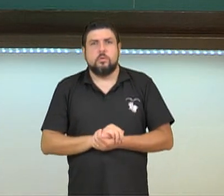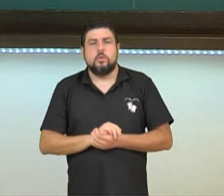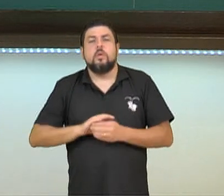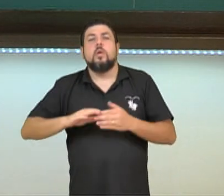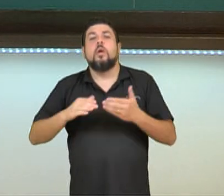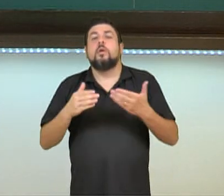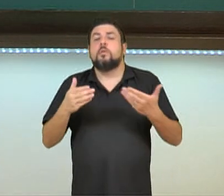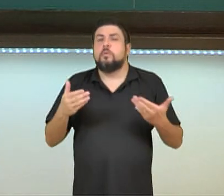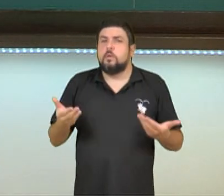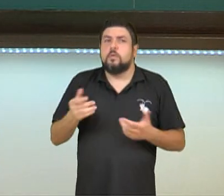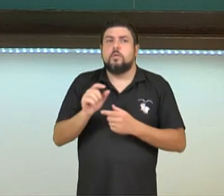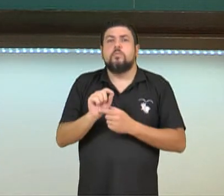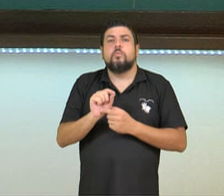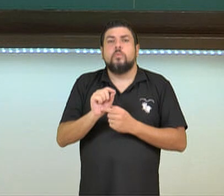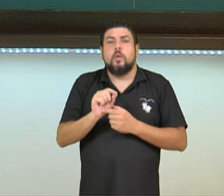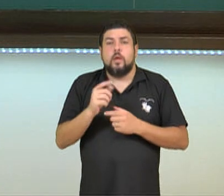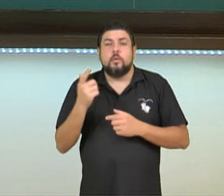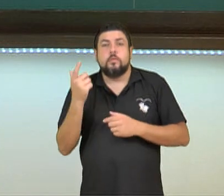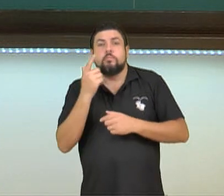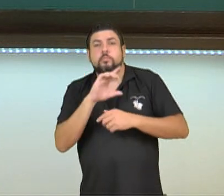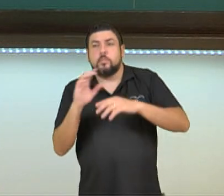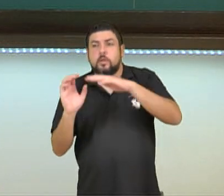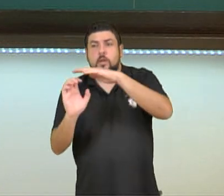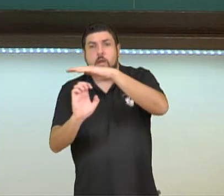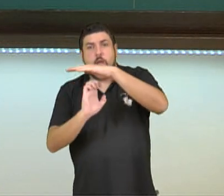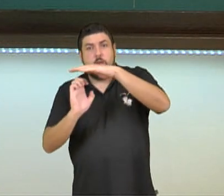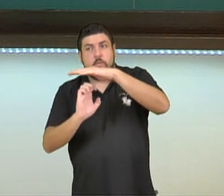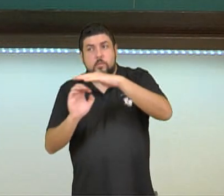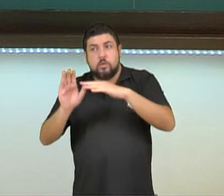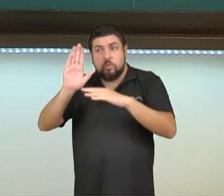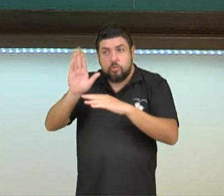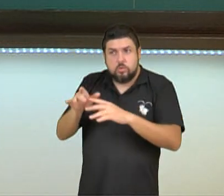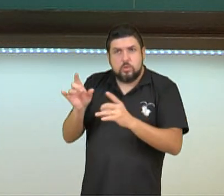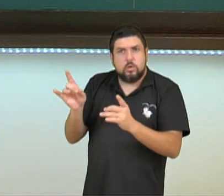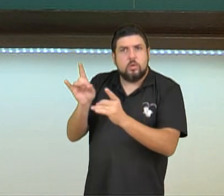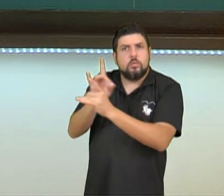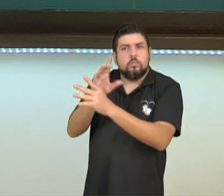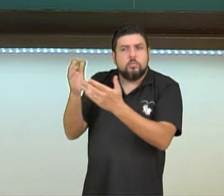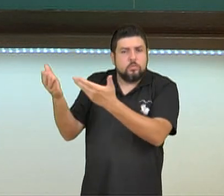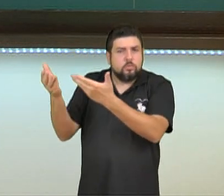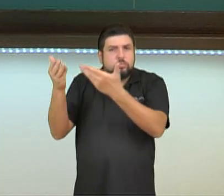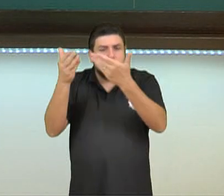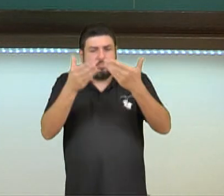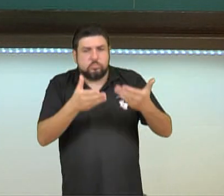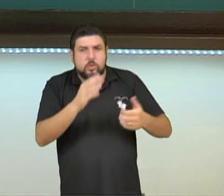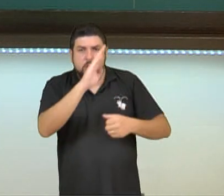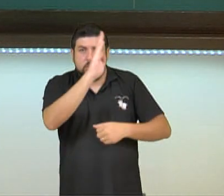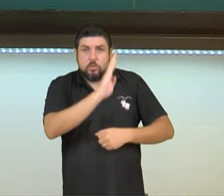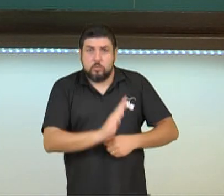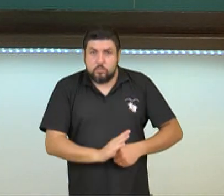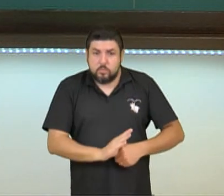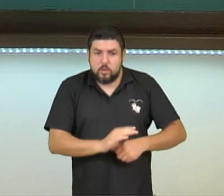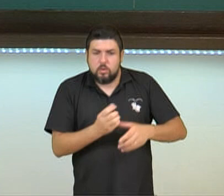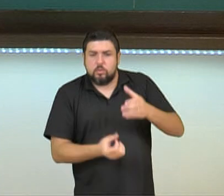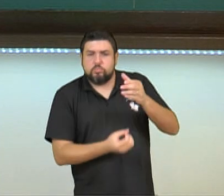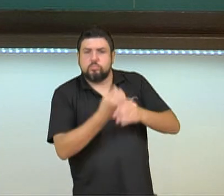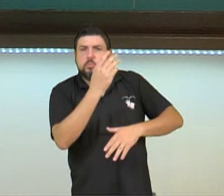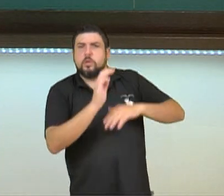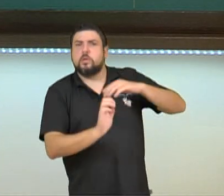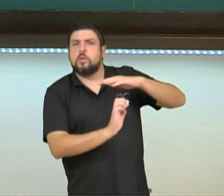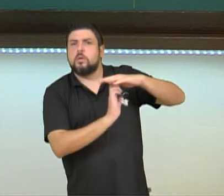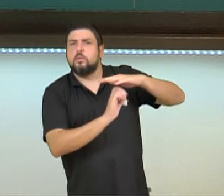mecanismo que as empresas vieram, já com uma estruturação de produção pronta, porque nós teríamos que